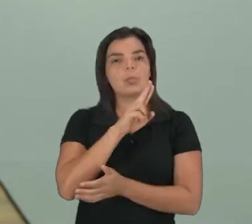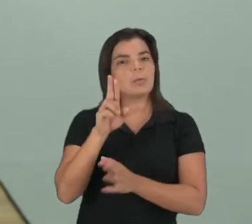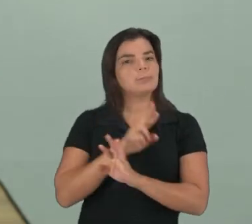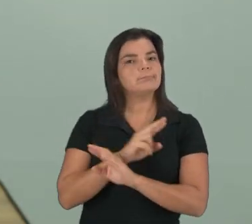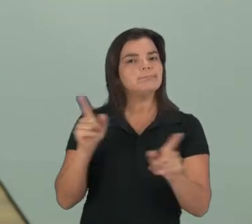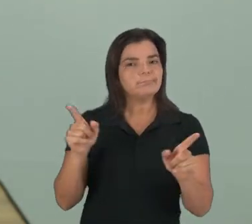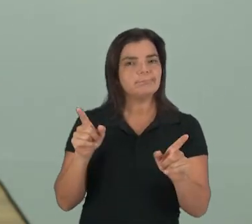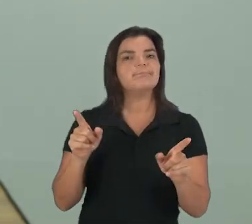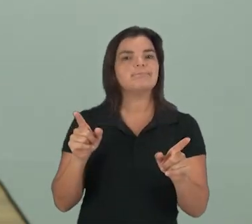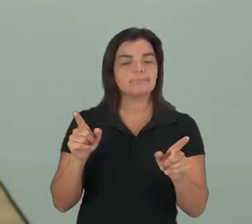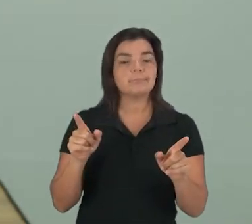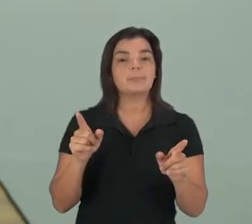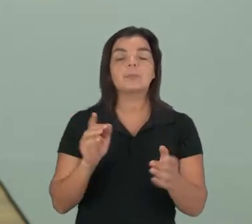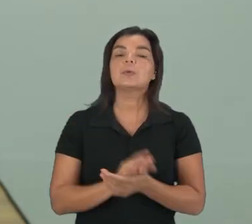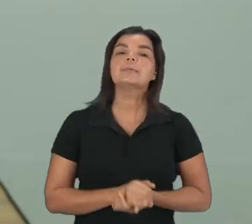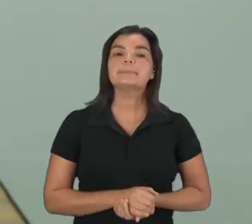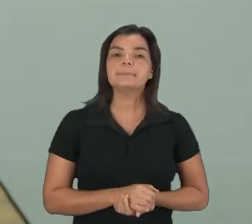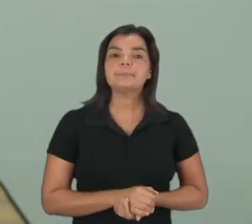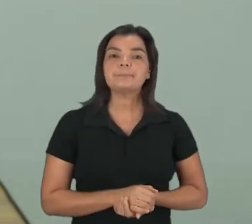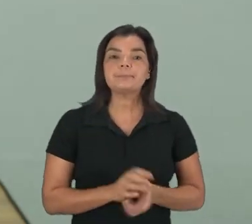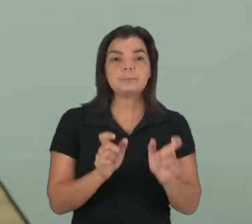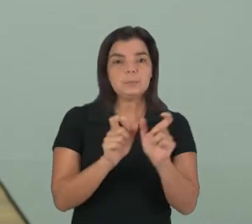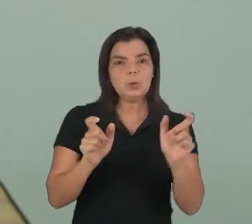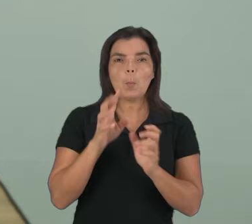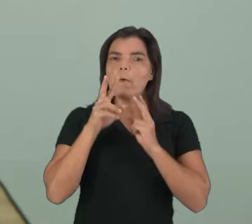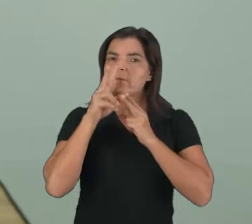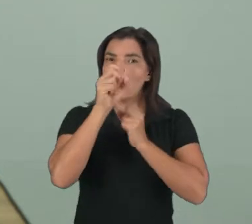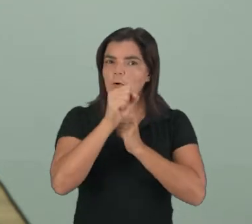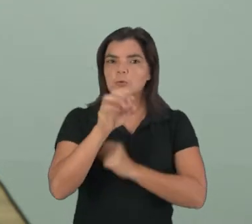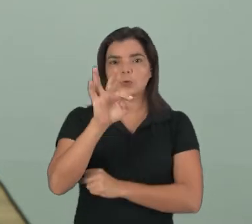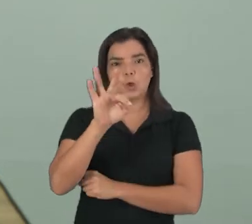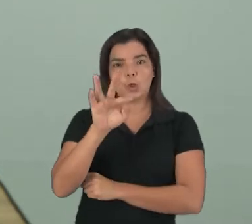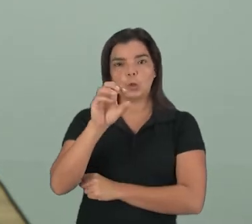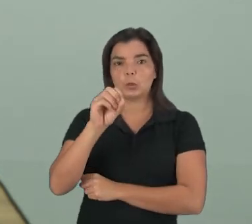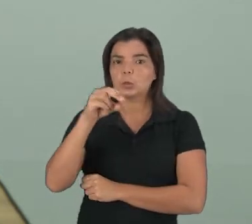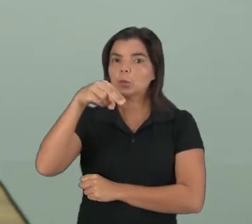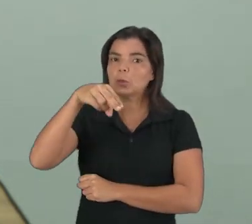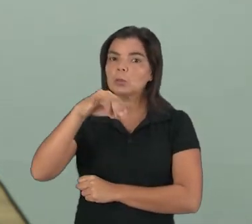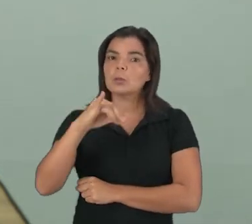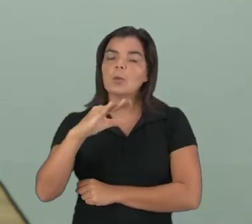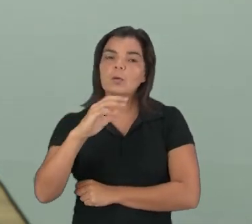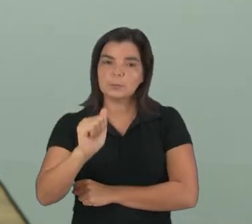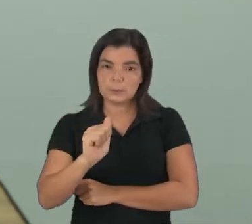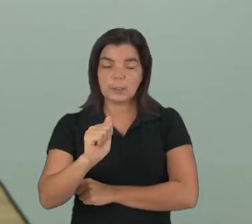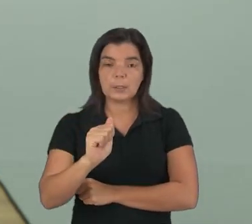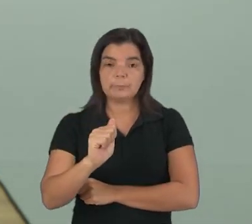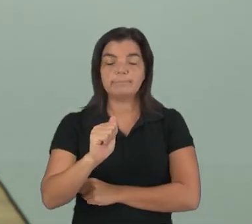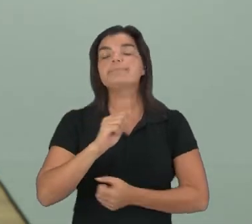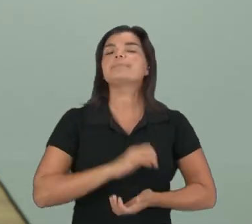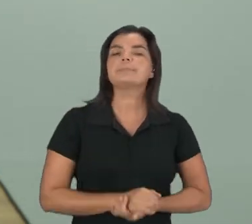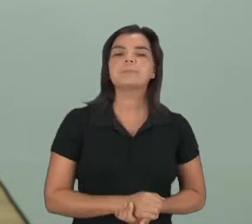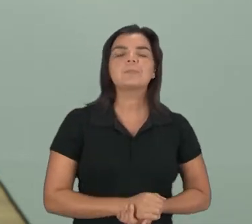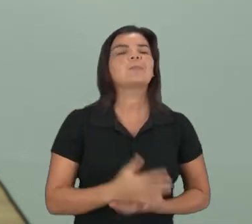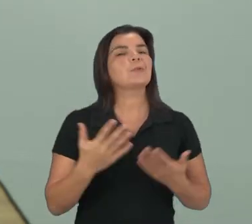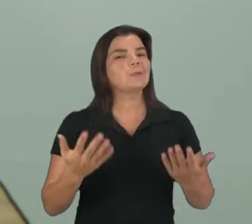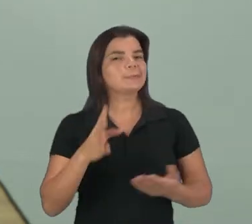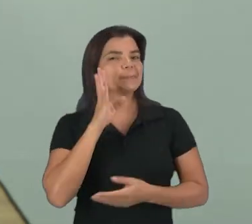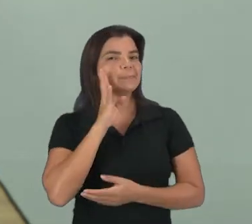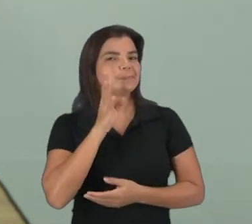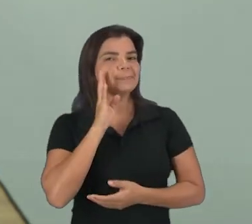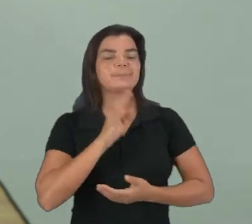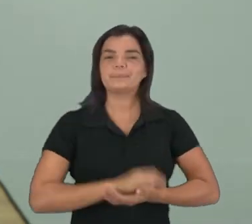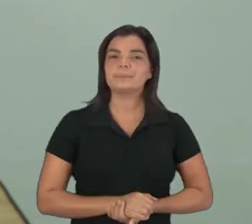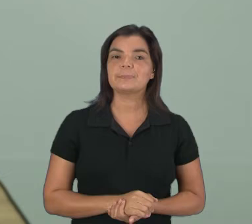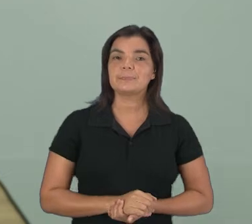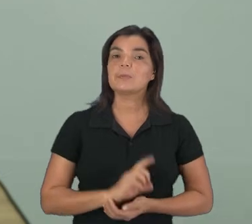diferente. Isso mesmo, ela é chamada de sílaba tônica ou sílaba de som forte. Olha que legal! E